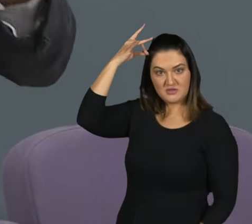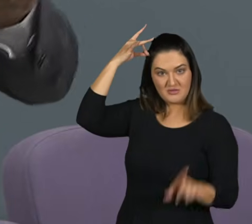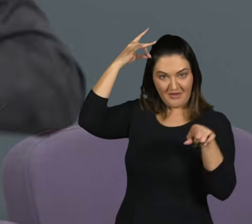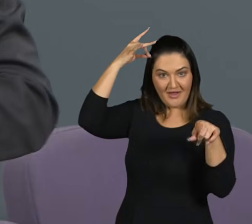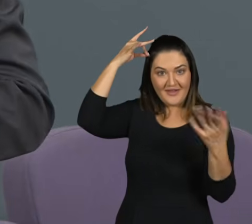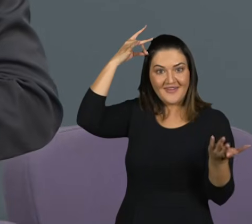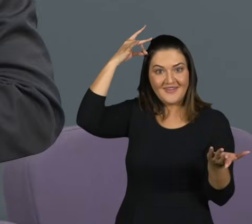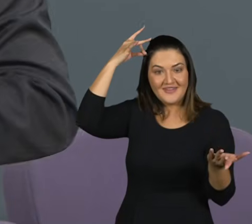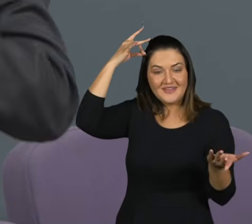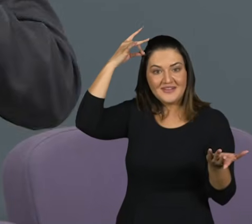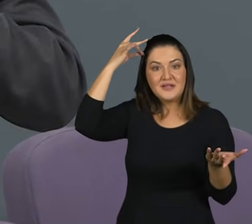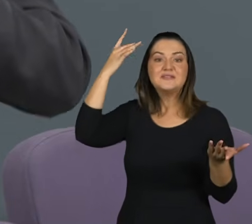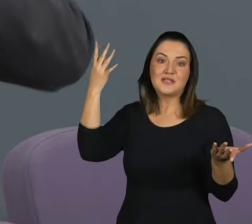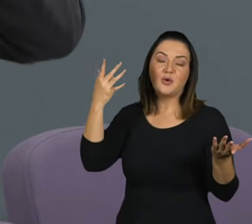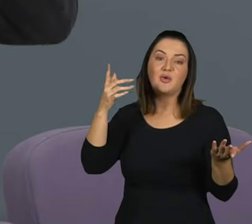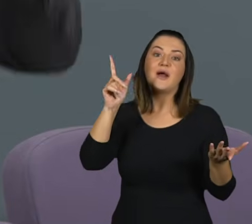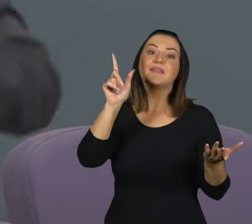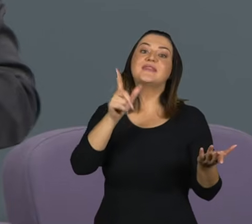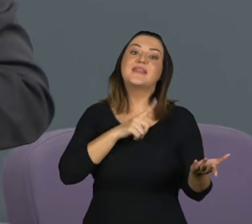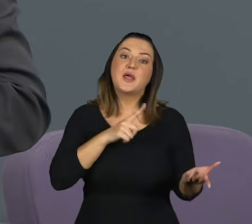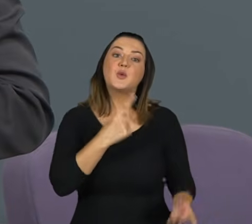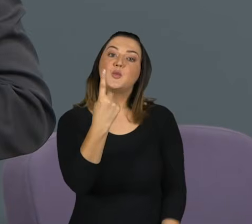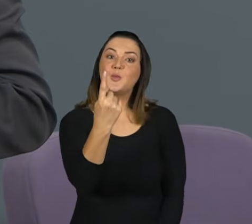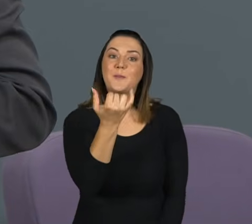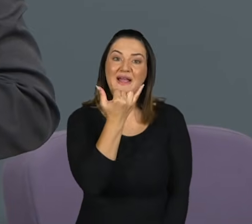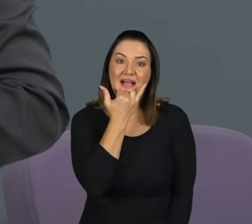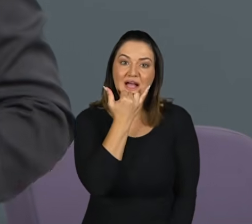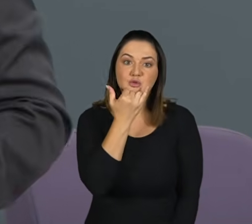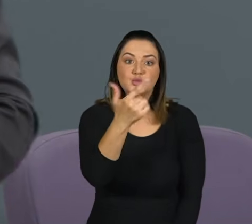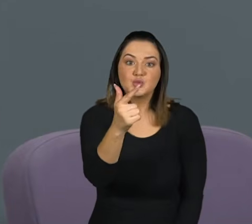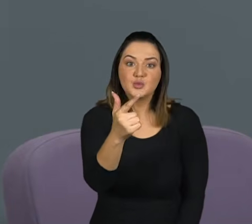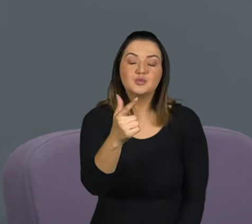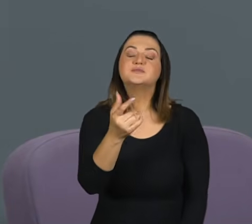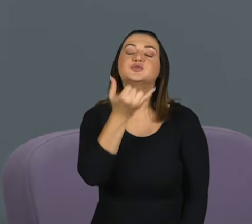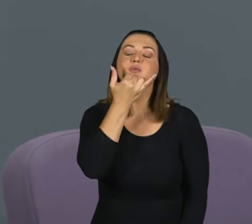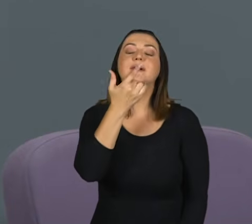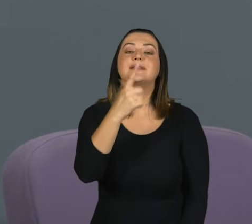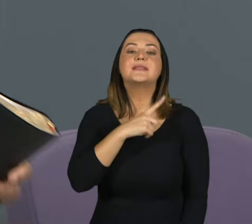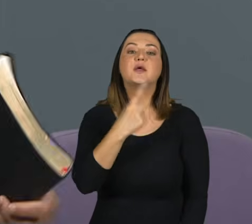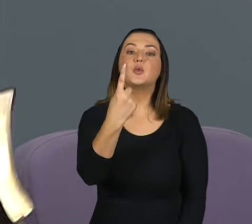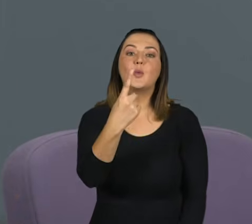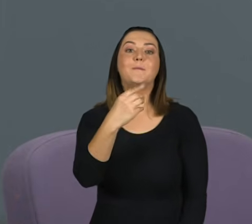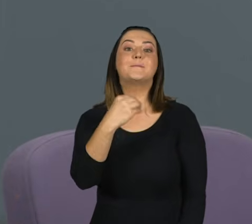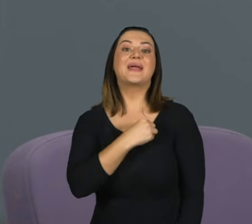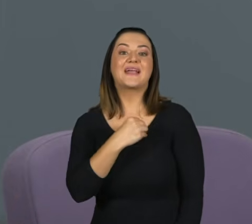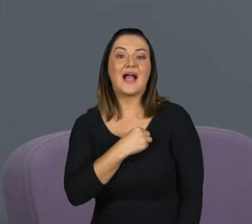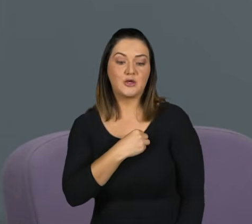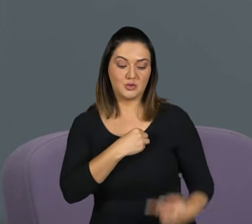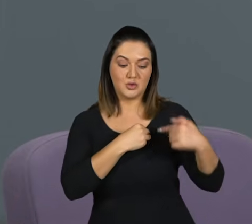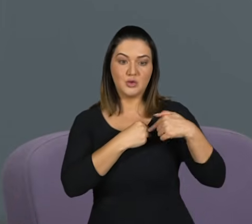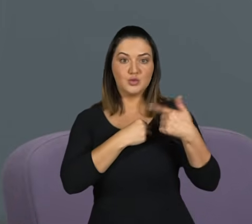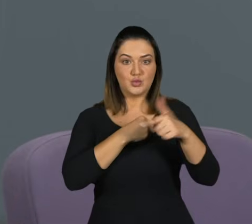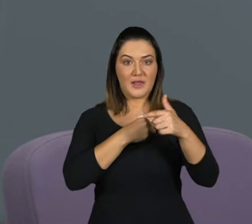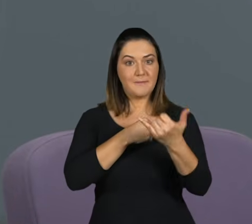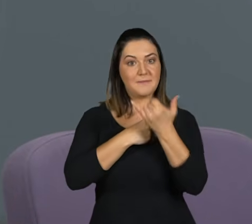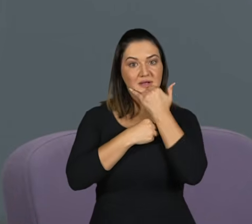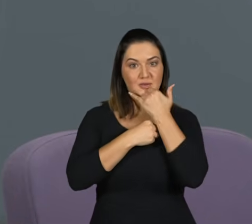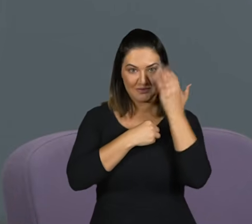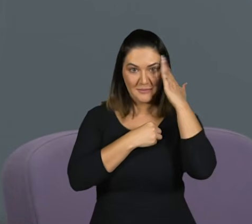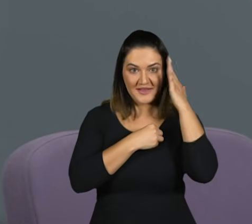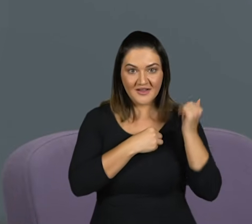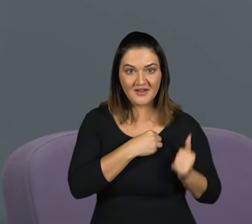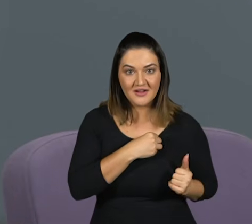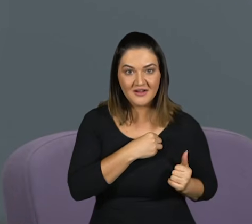o pecado imperdoável, isto é, a blasfêmia contra o Espírito Santo. Você sabe que a blasfêmia contra o Espírito Santo é um processo de 4